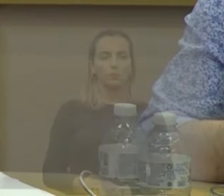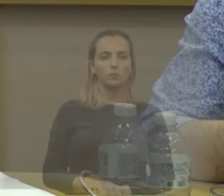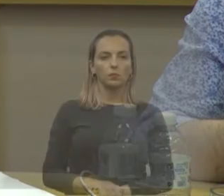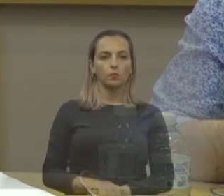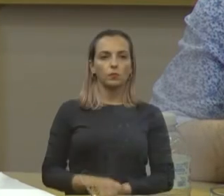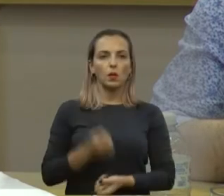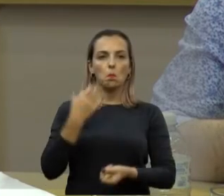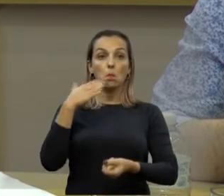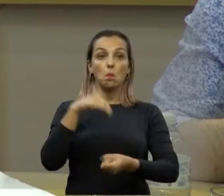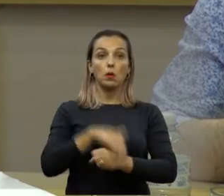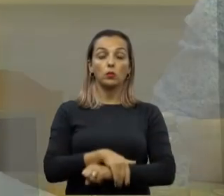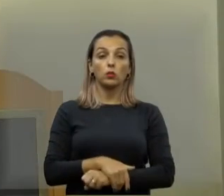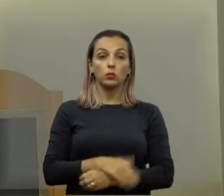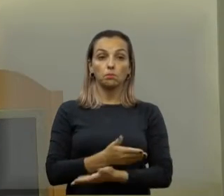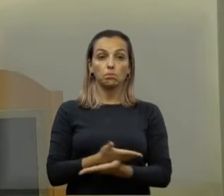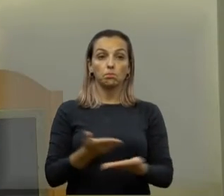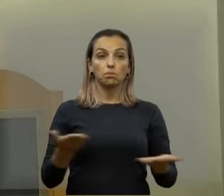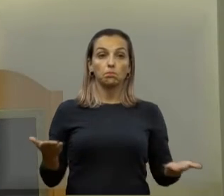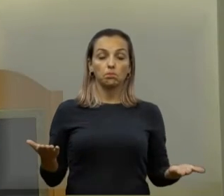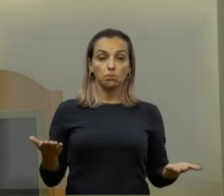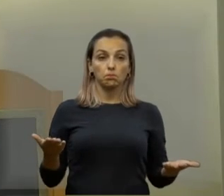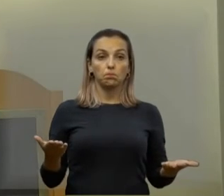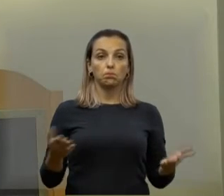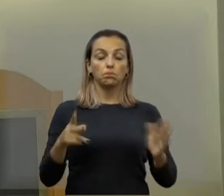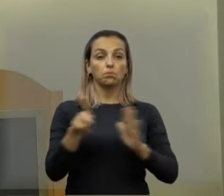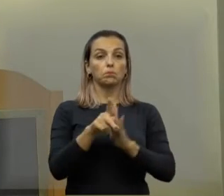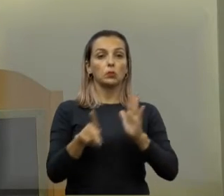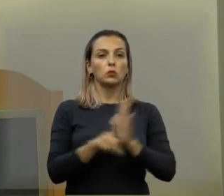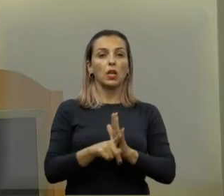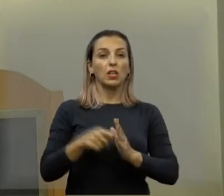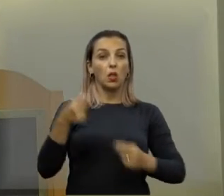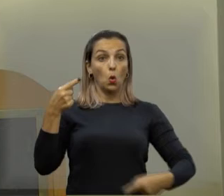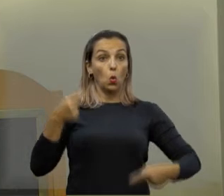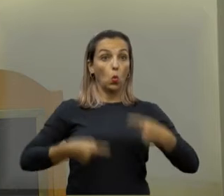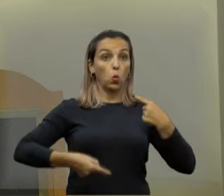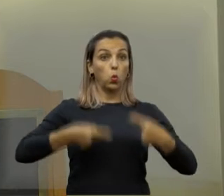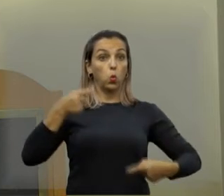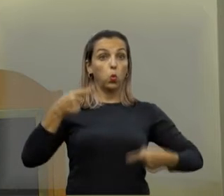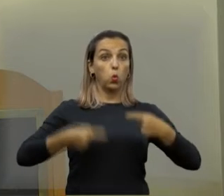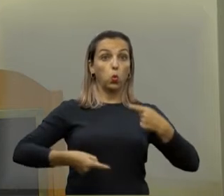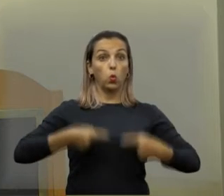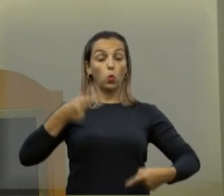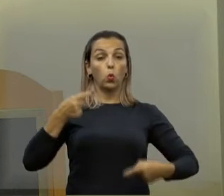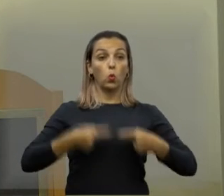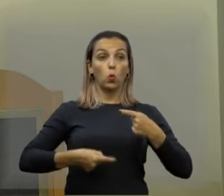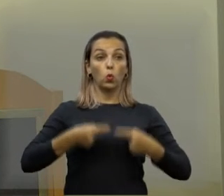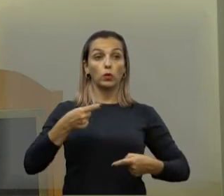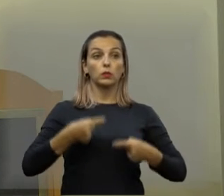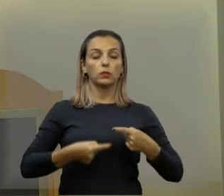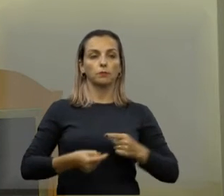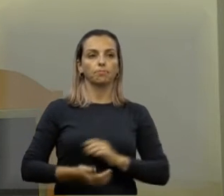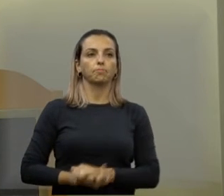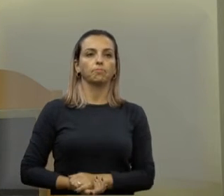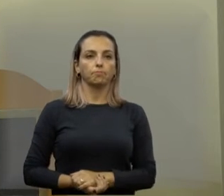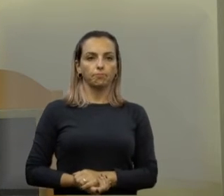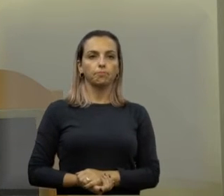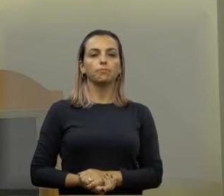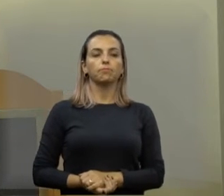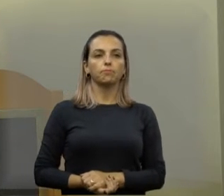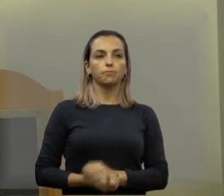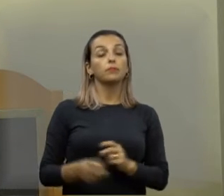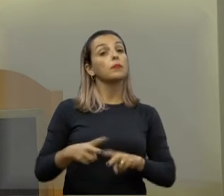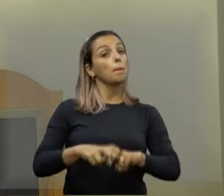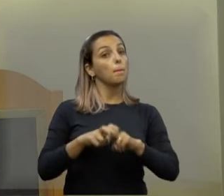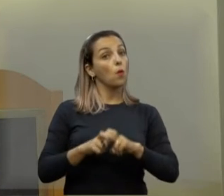boa noite pessoal projeto polêmico é um projeto polêmico e portanto